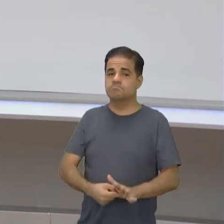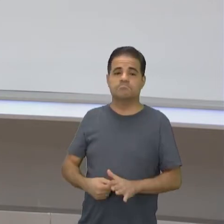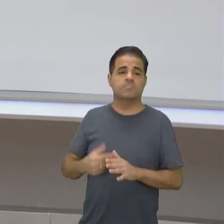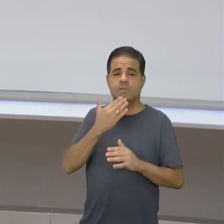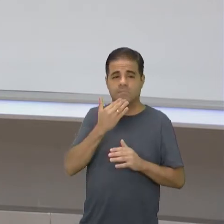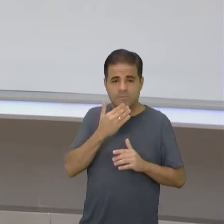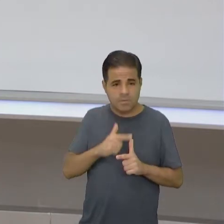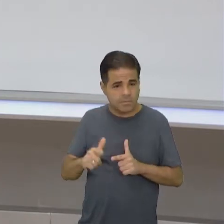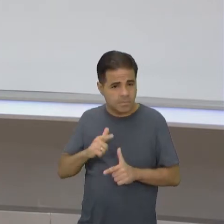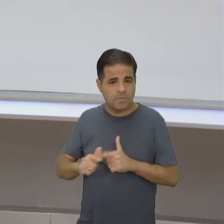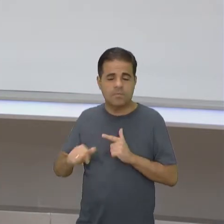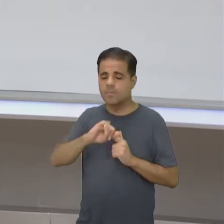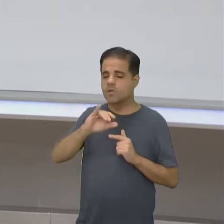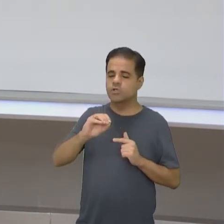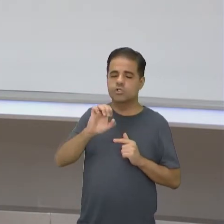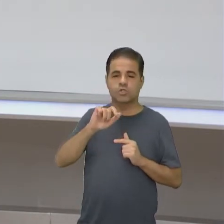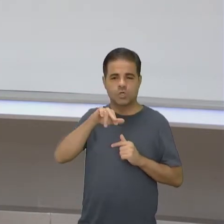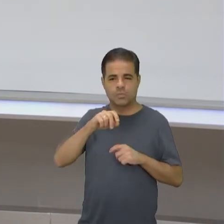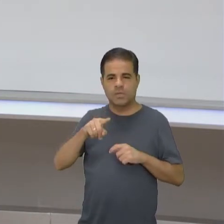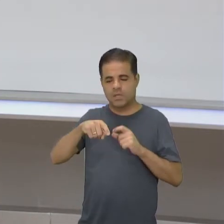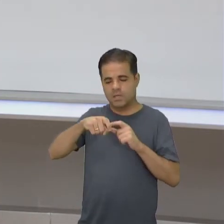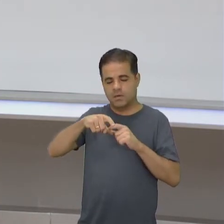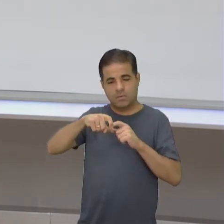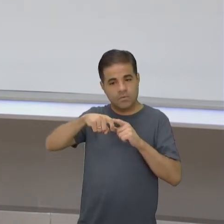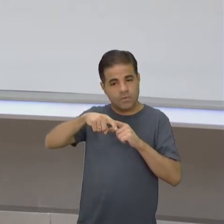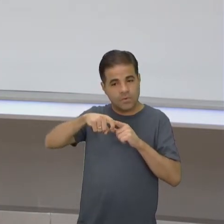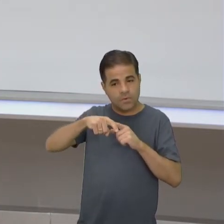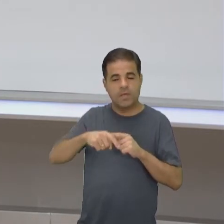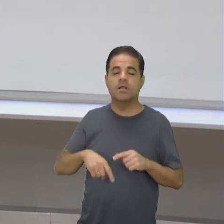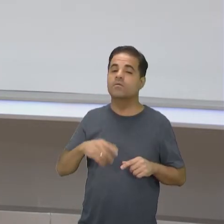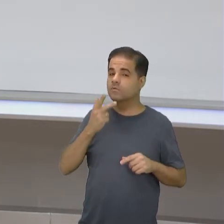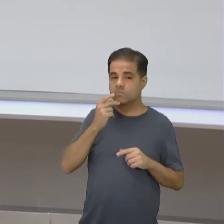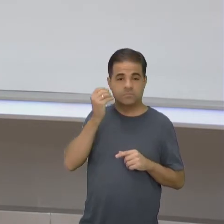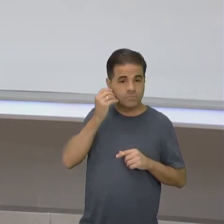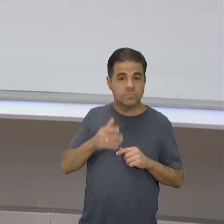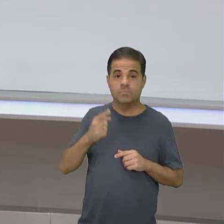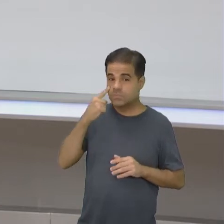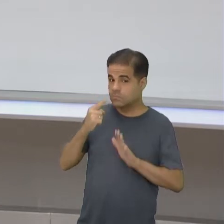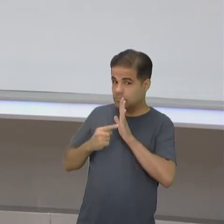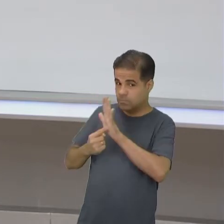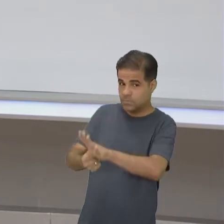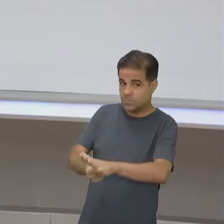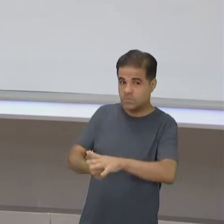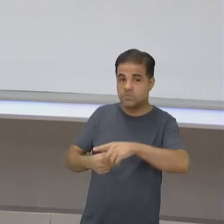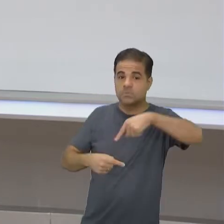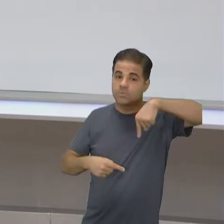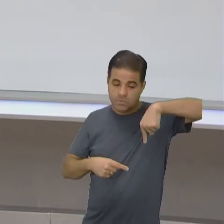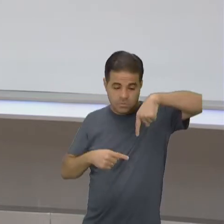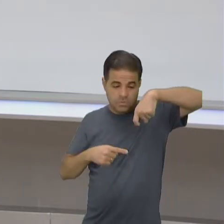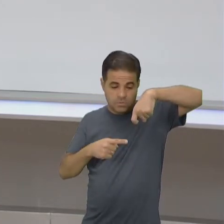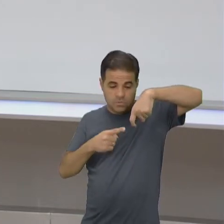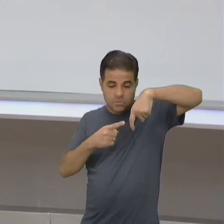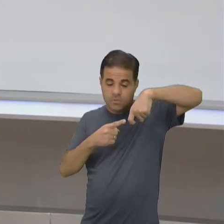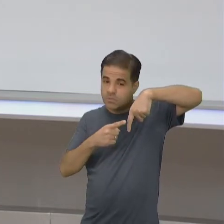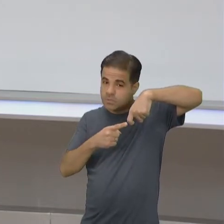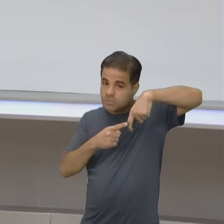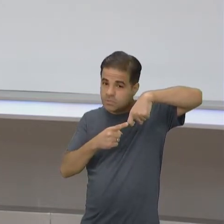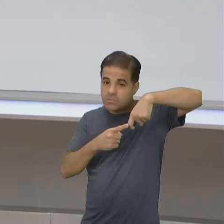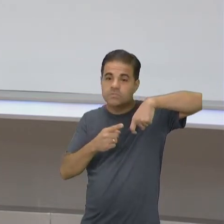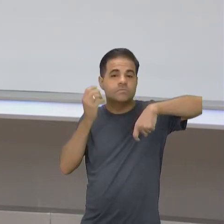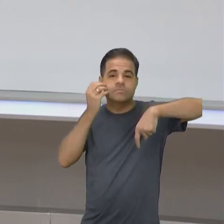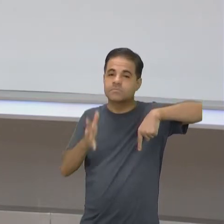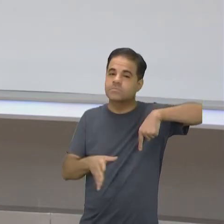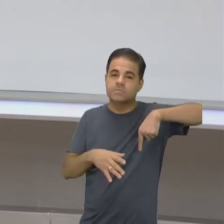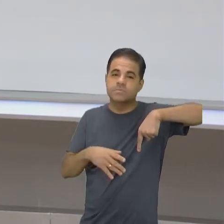estruturais no joelho esquerdo. É isto. Tá aqui, ó. Então, fica aqui mesmo. Ó, joelho,